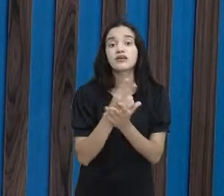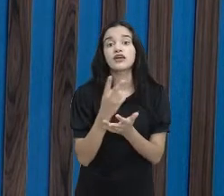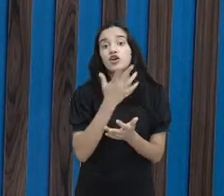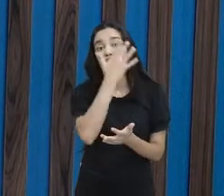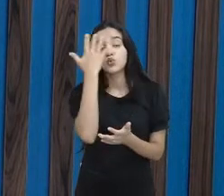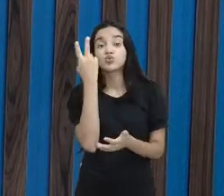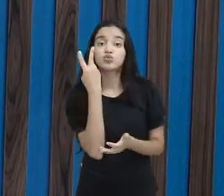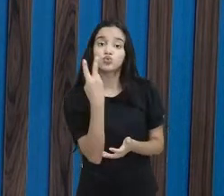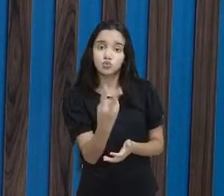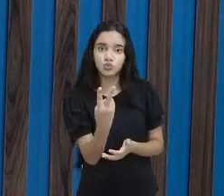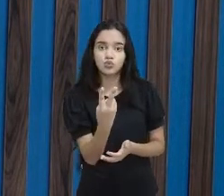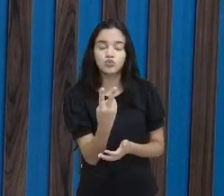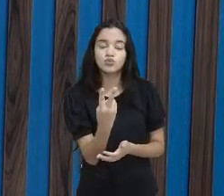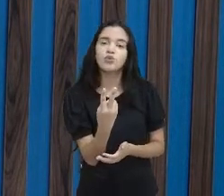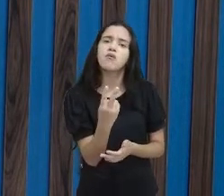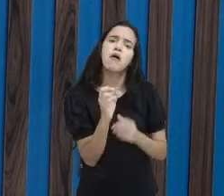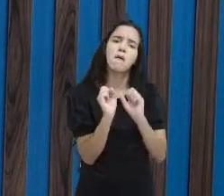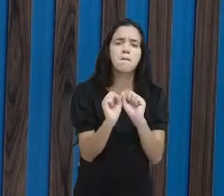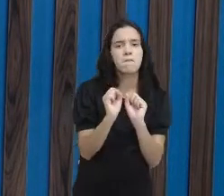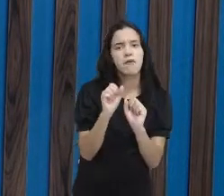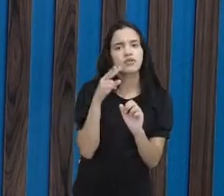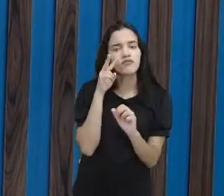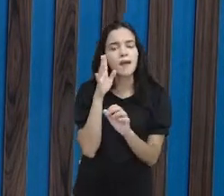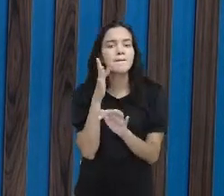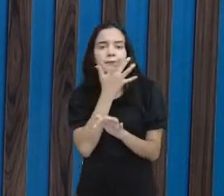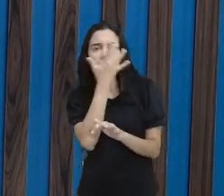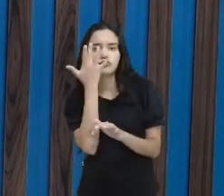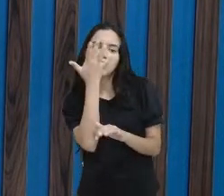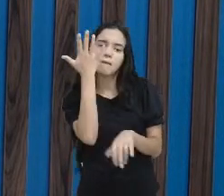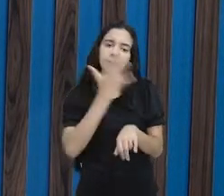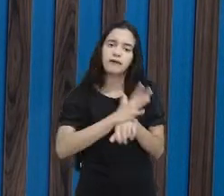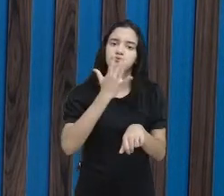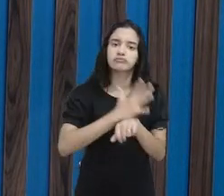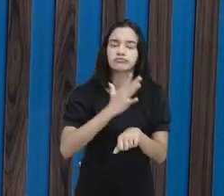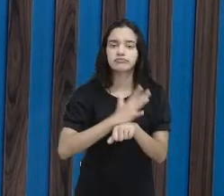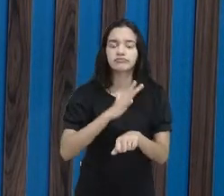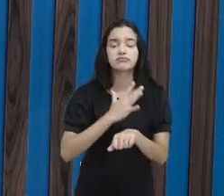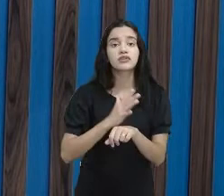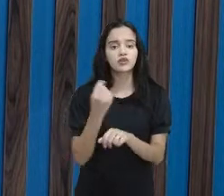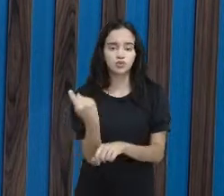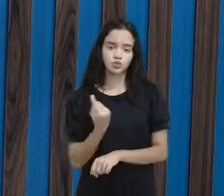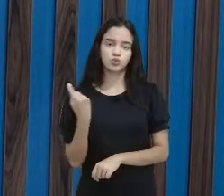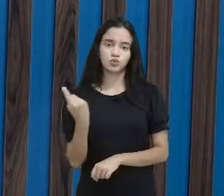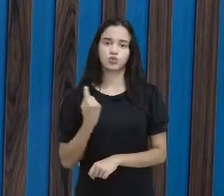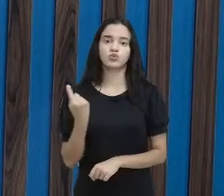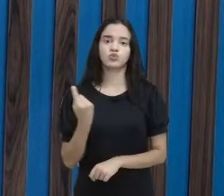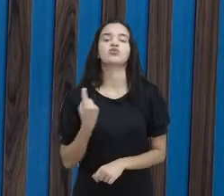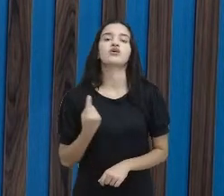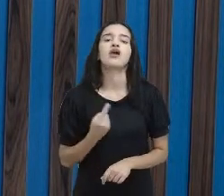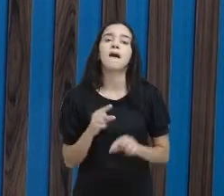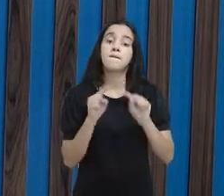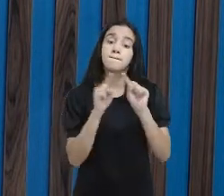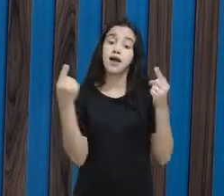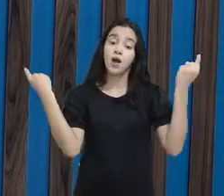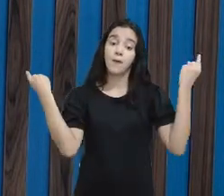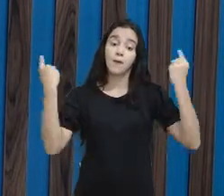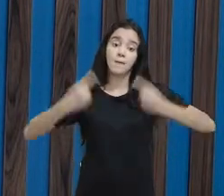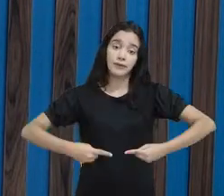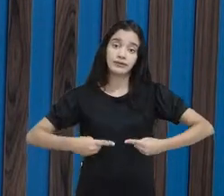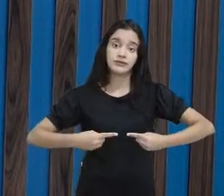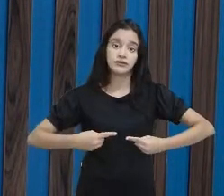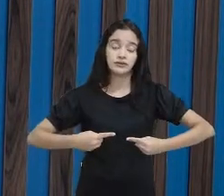Então, lógico que vocês podem ver pessoas praticando e tudo mais sozinhos, né? Mas as competições,